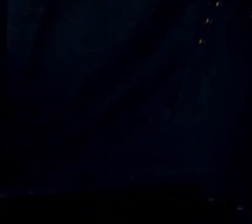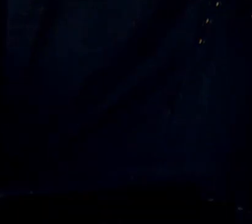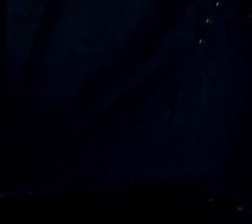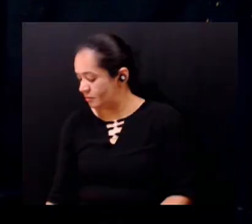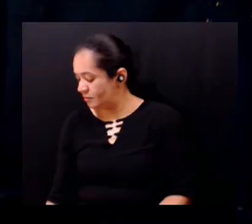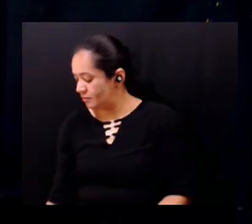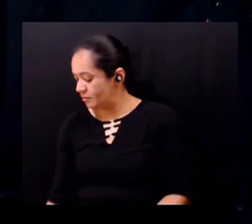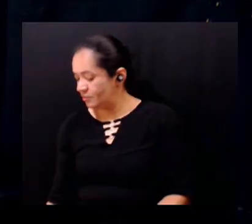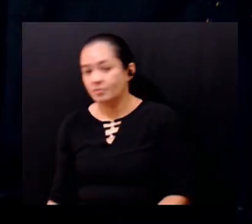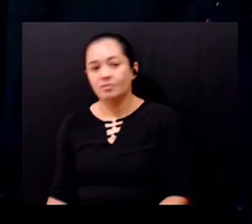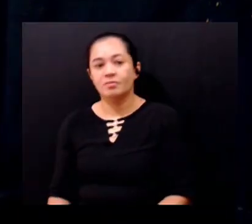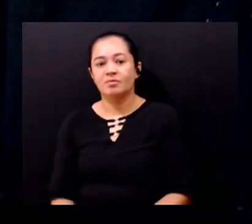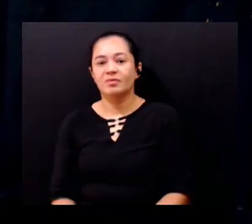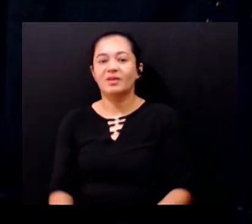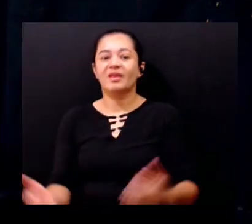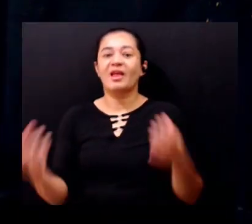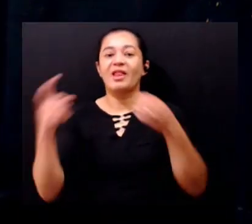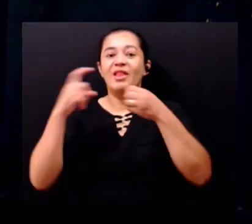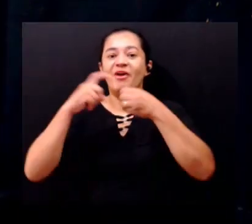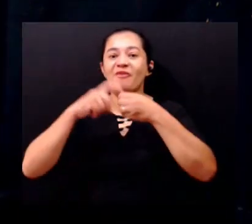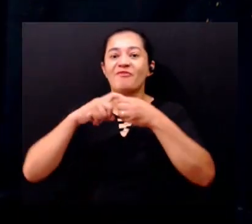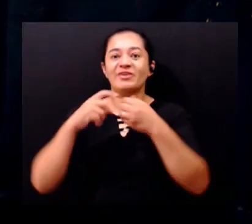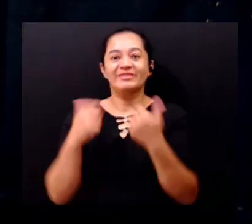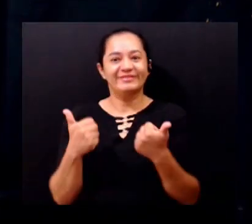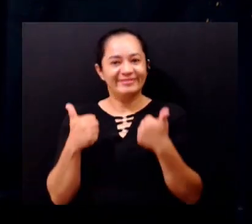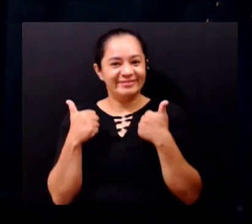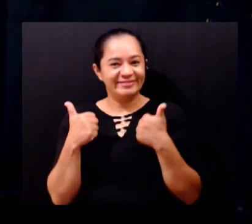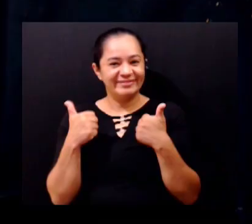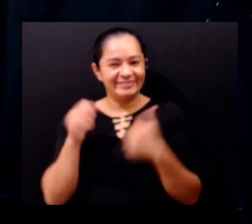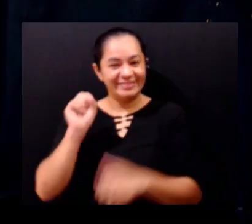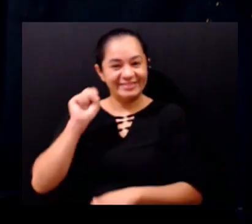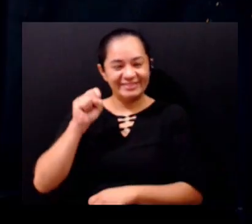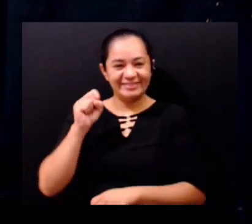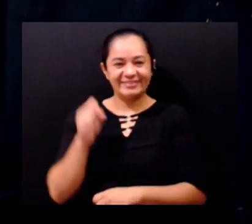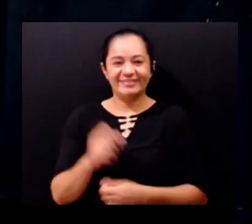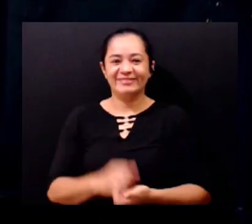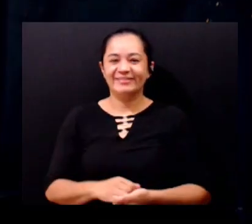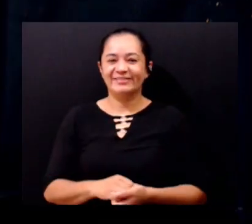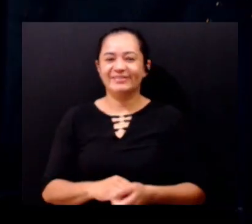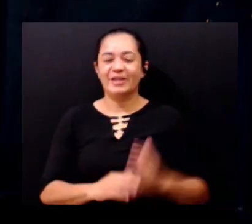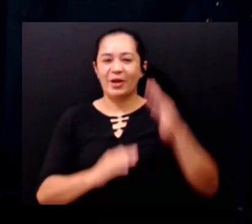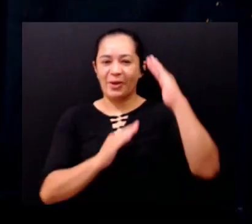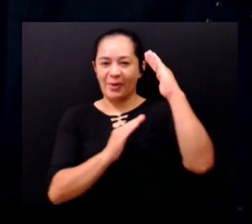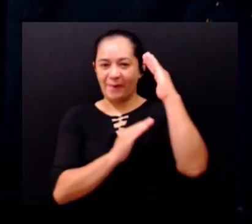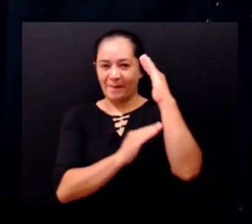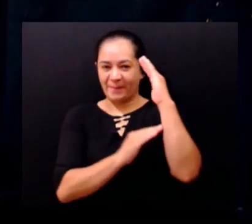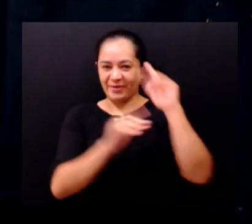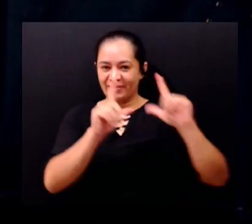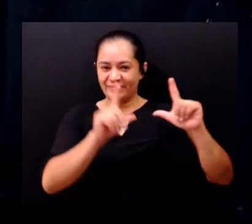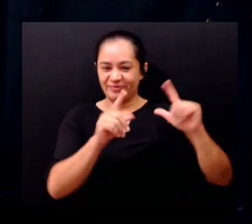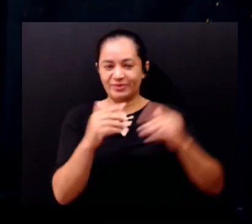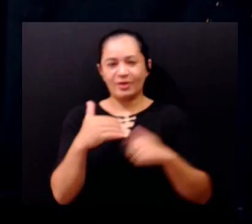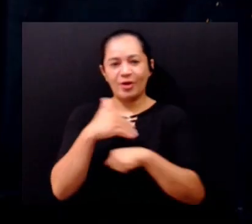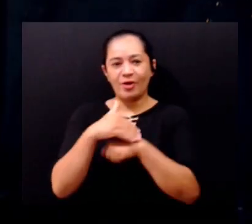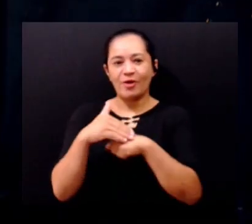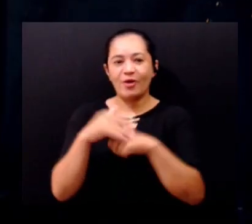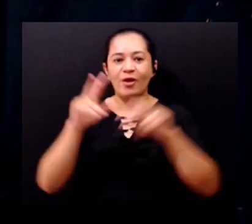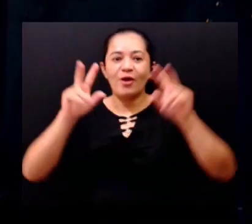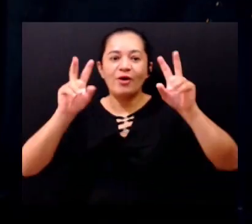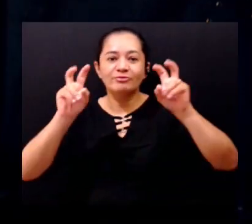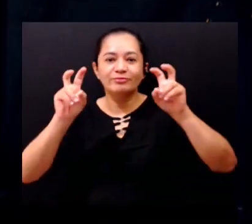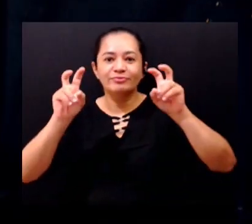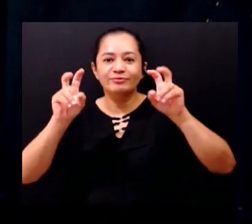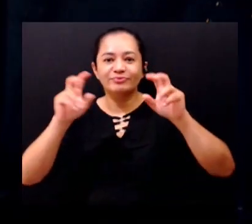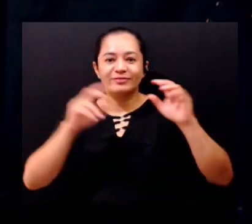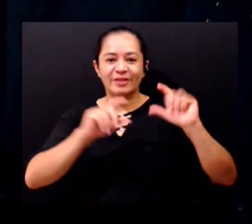Estamos de volta? Opa, sim, estamos de volta com o Estúdio Câmara para conversar sobre os quadrinhos com os